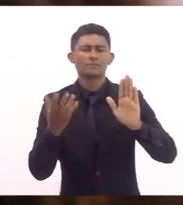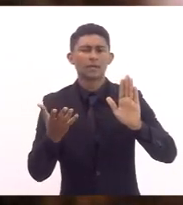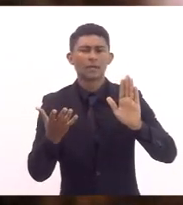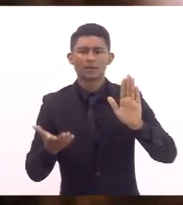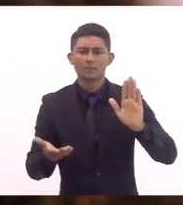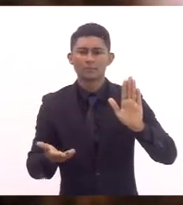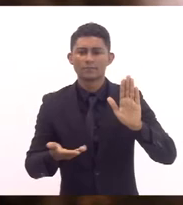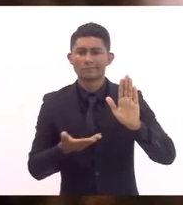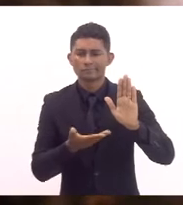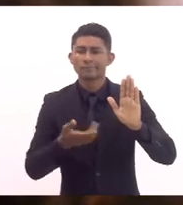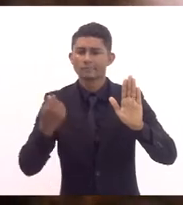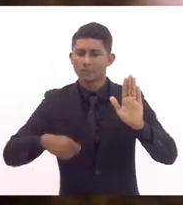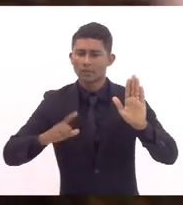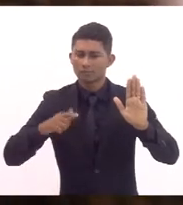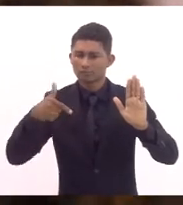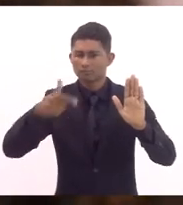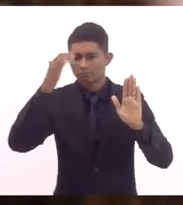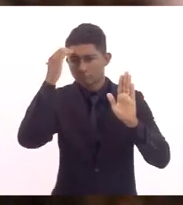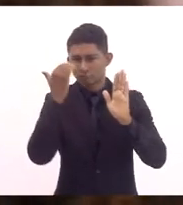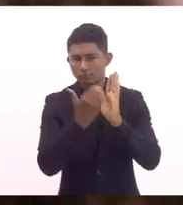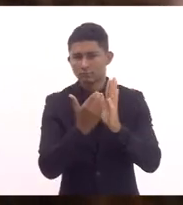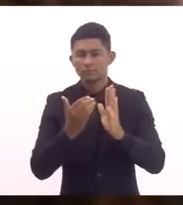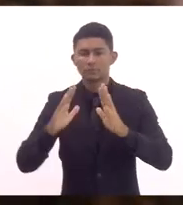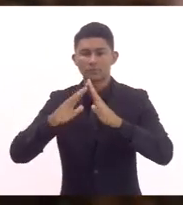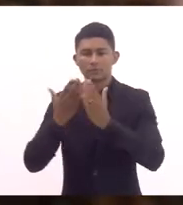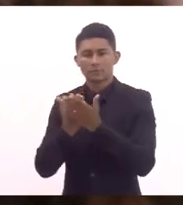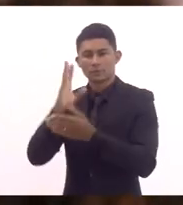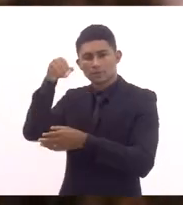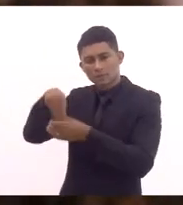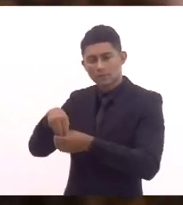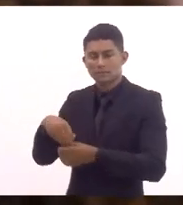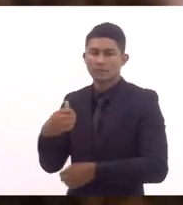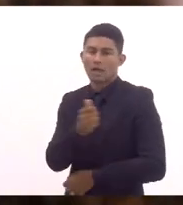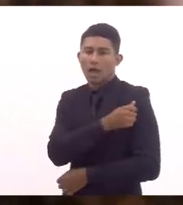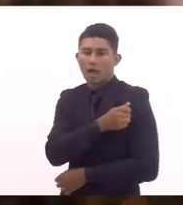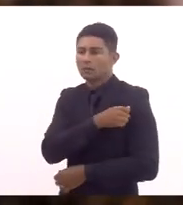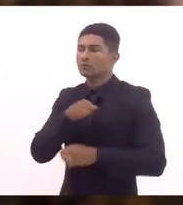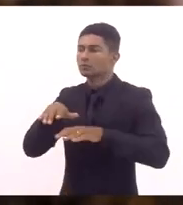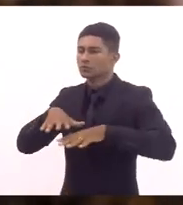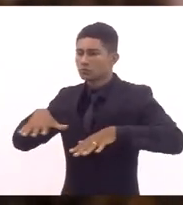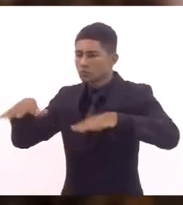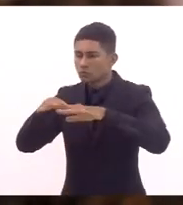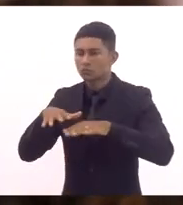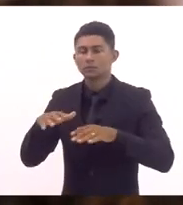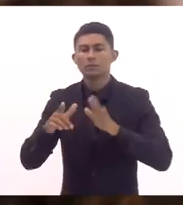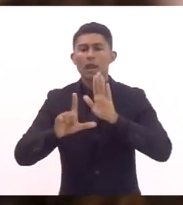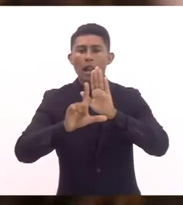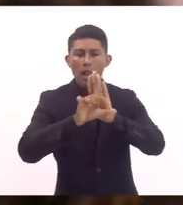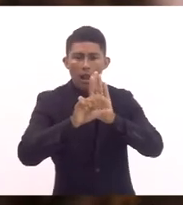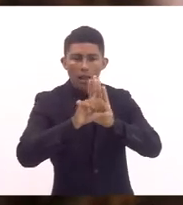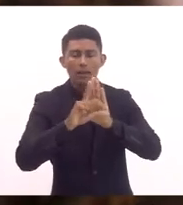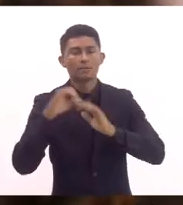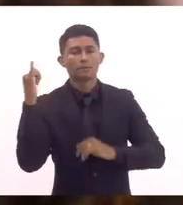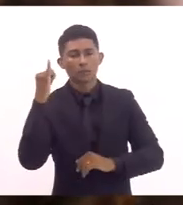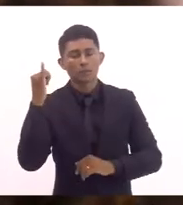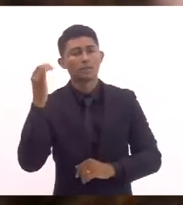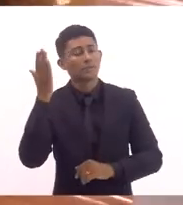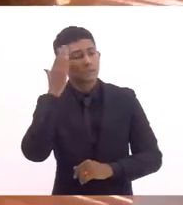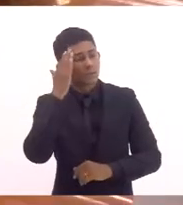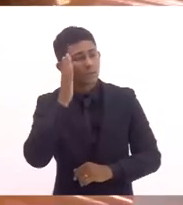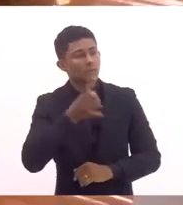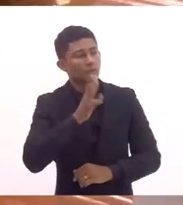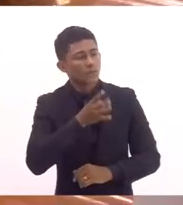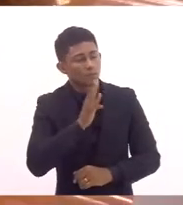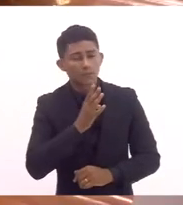que a população escolar conhecesse e discute-se a Lei Maria da Penha dos colégios A Lei